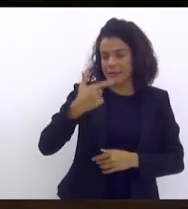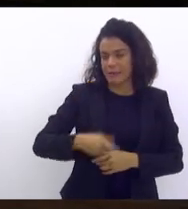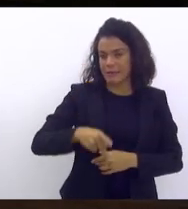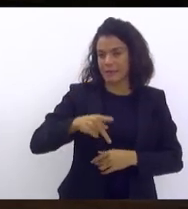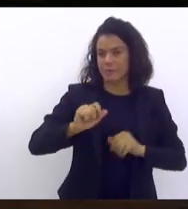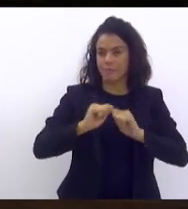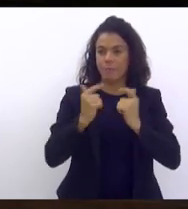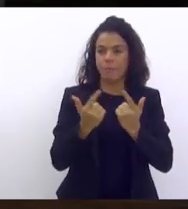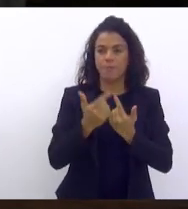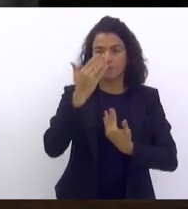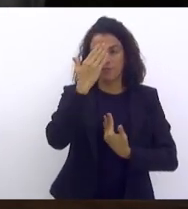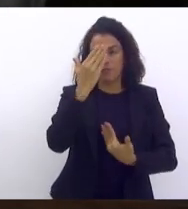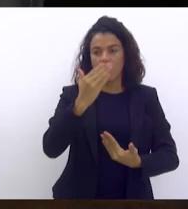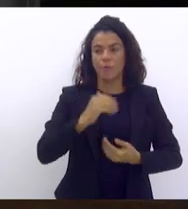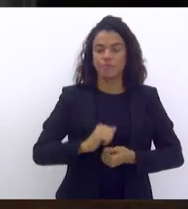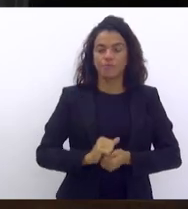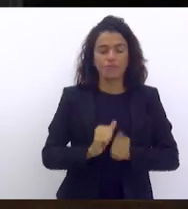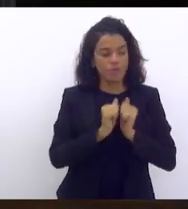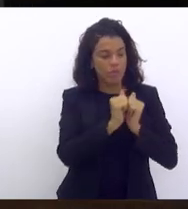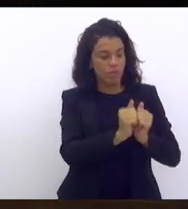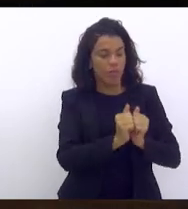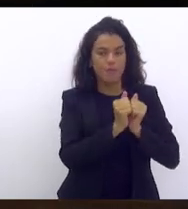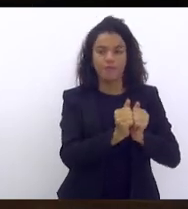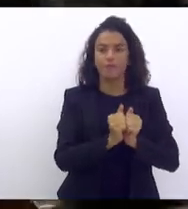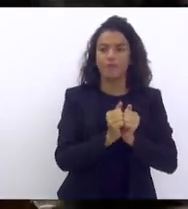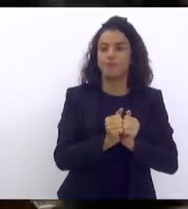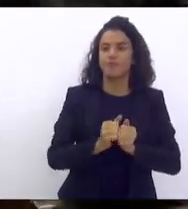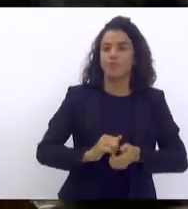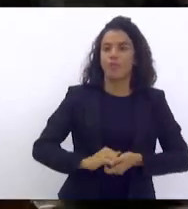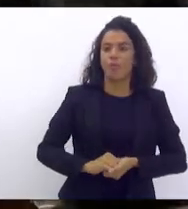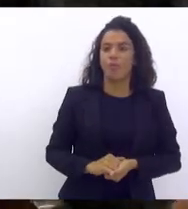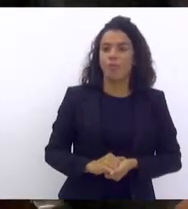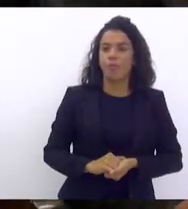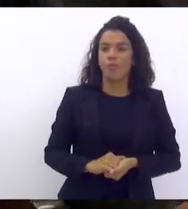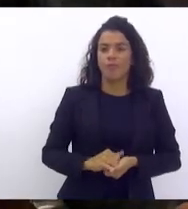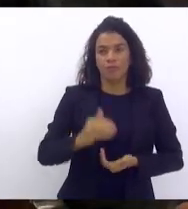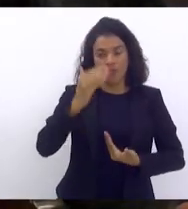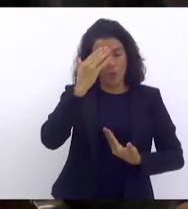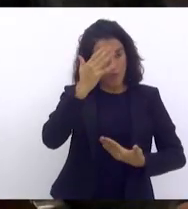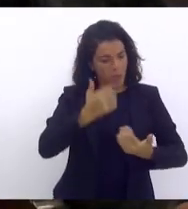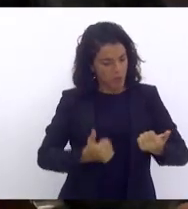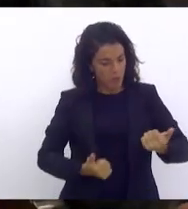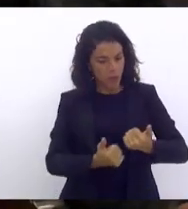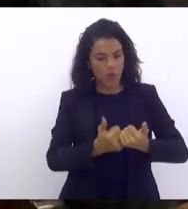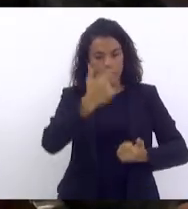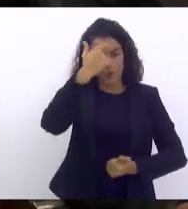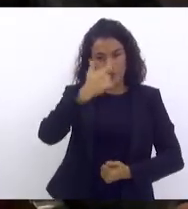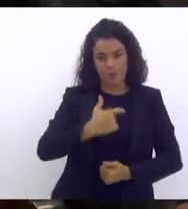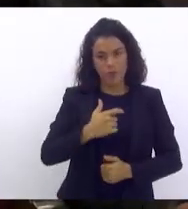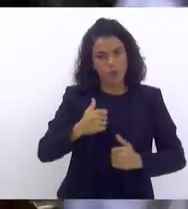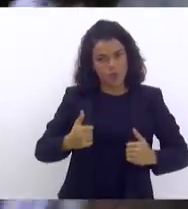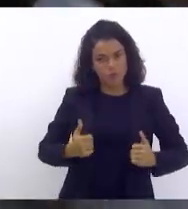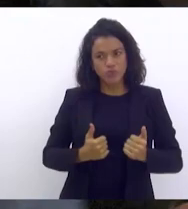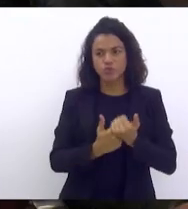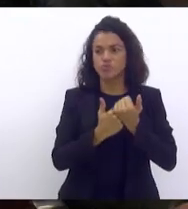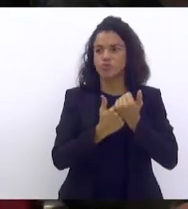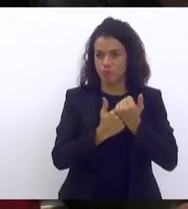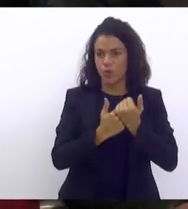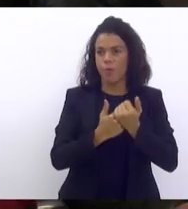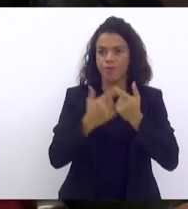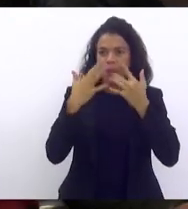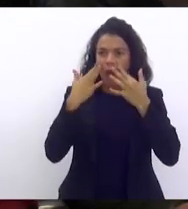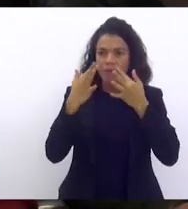Obrigado. Obrigada, companheiro Berriel. Obrigada, conte comigo, estou junto, como eu falei, estou